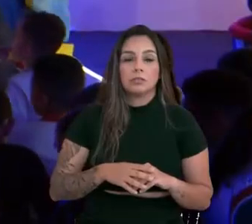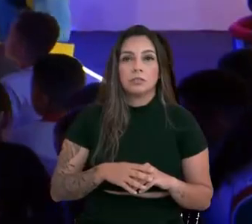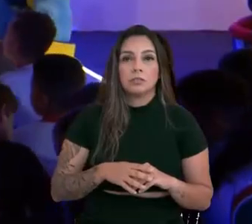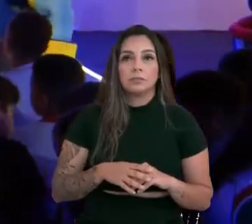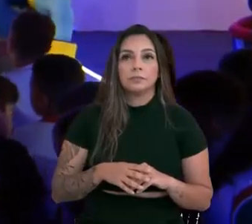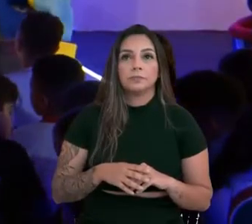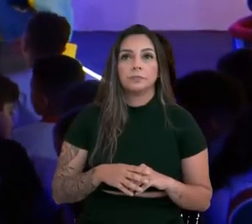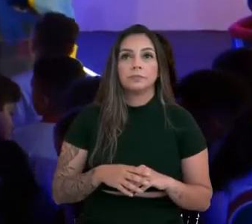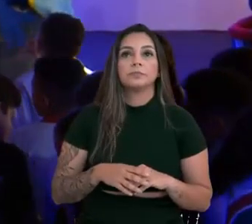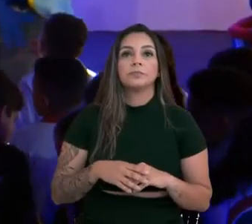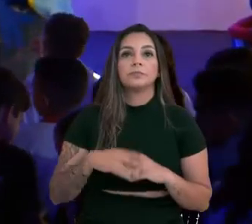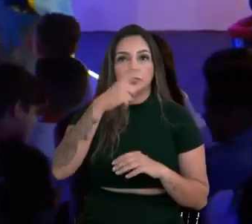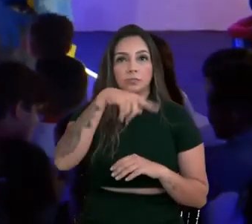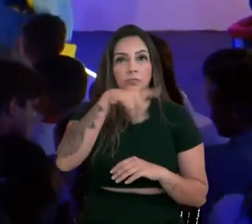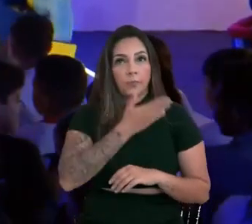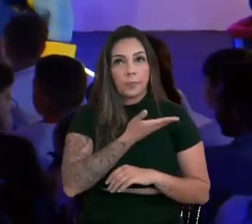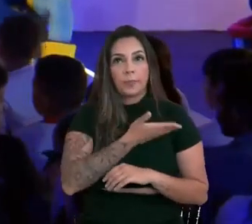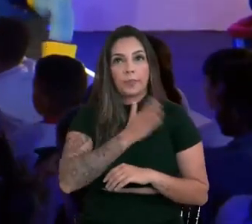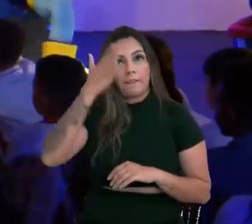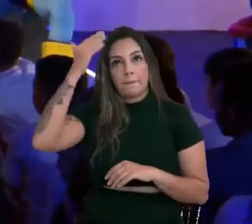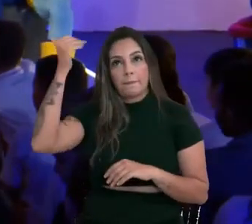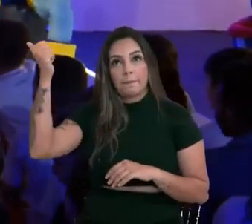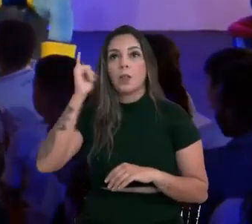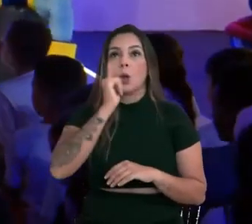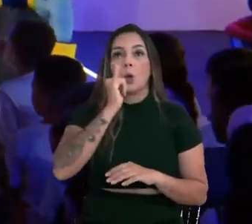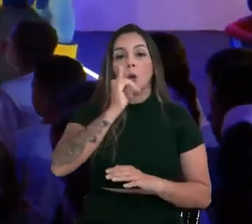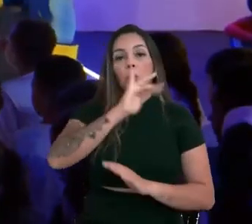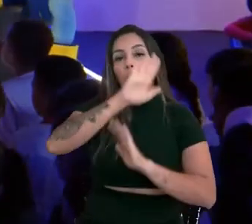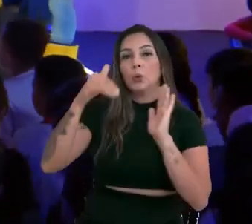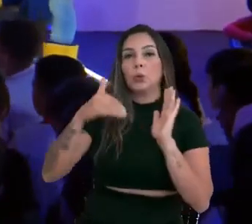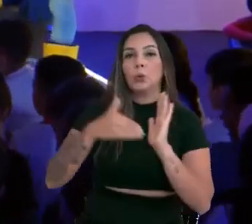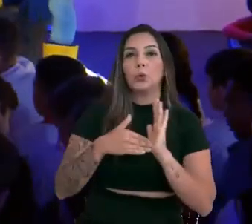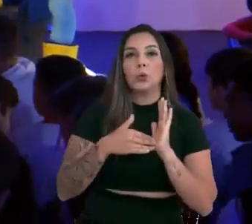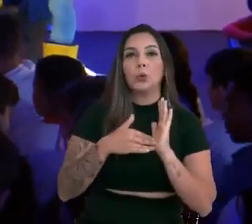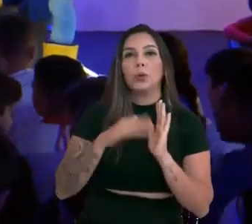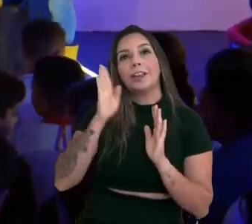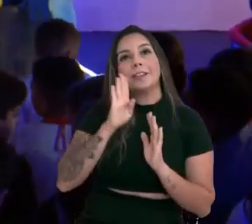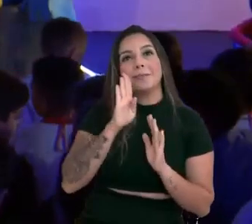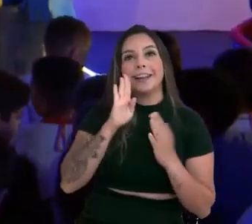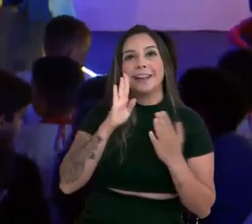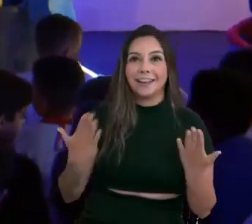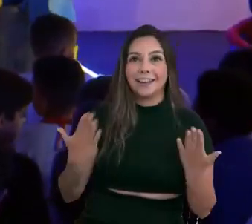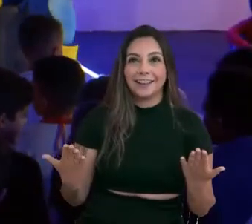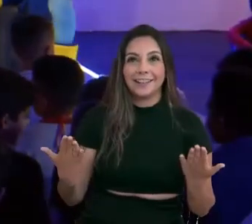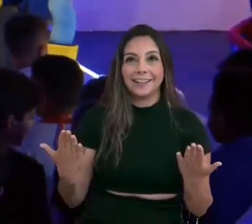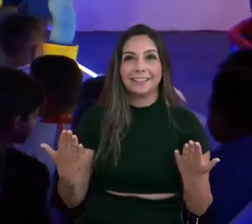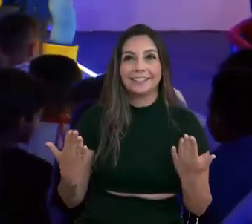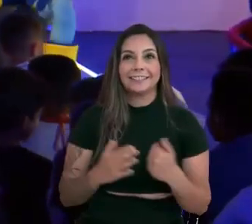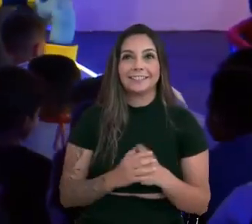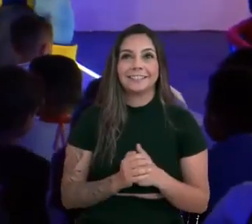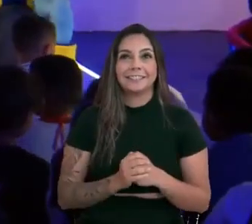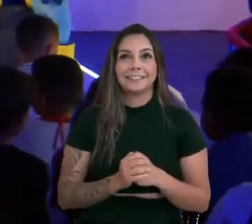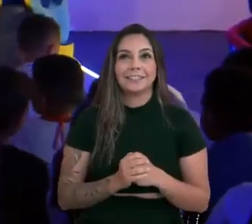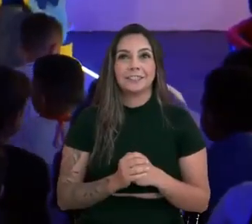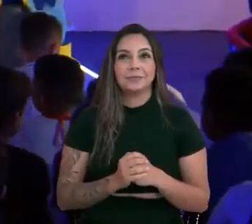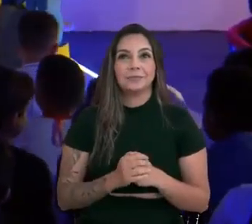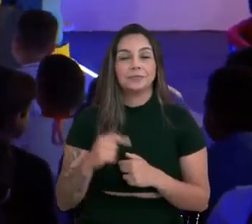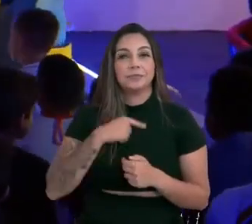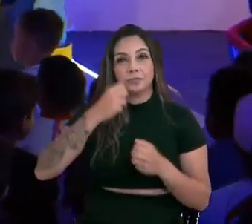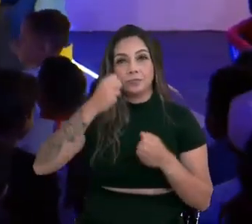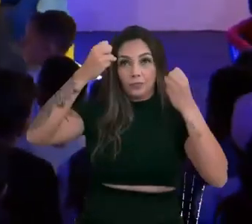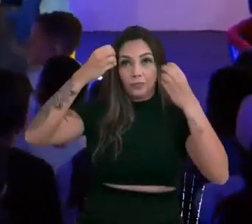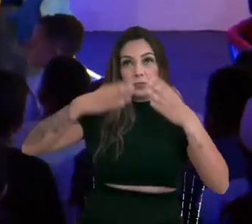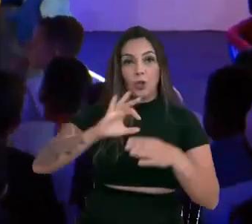Isso, o amigo dele já sabe e já contou tudo pra ele. Que bacana! Ah, eu vou explicar.